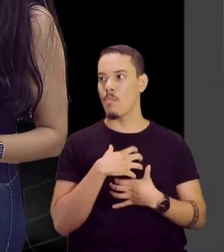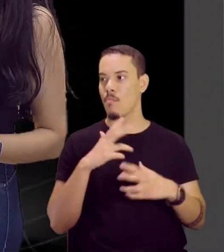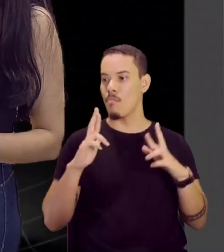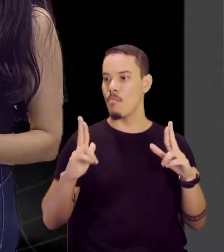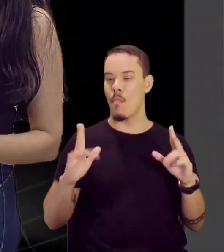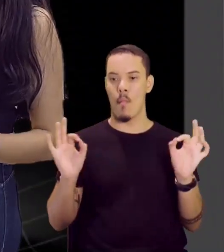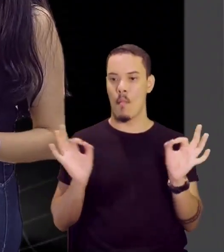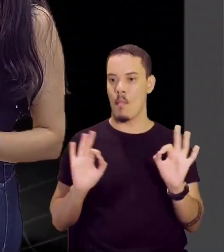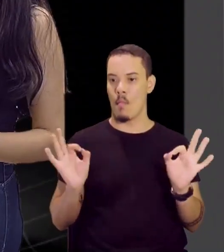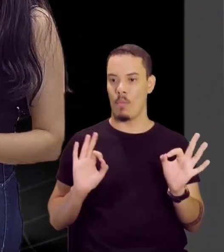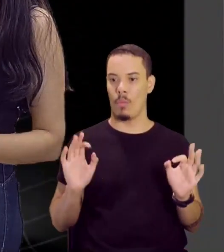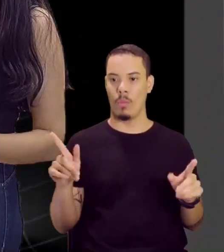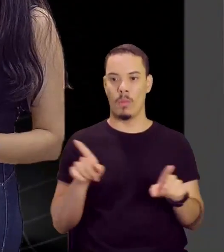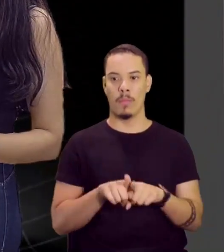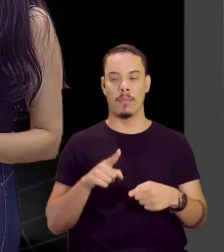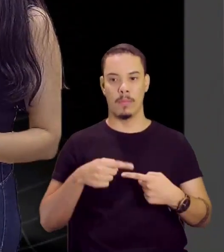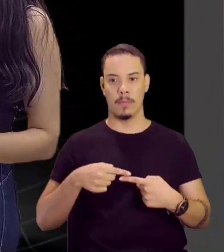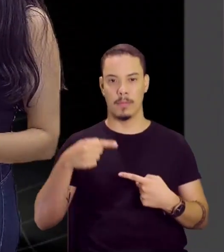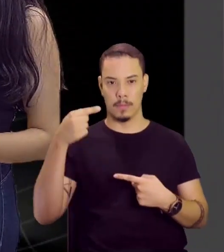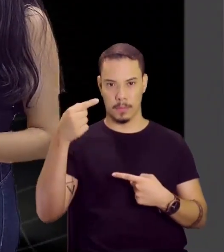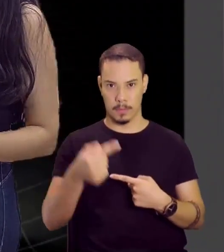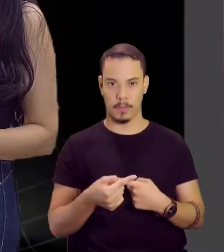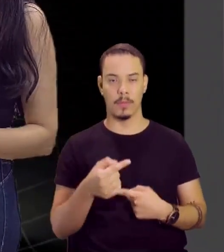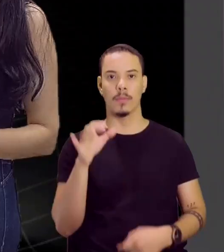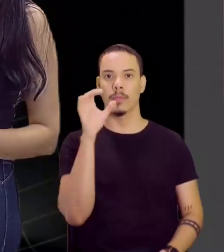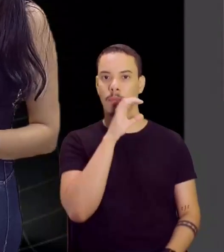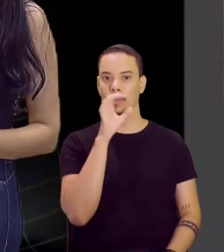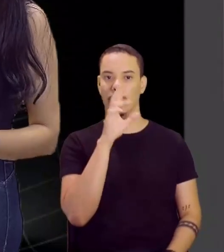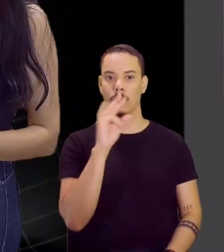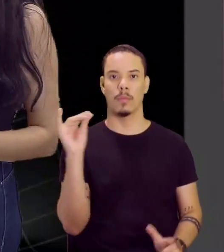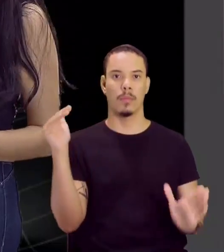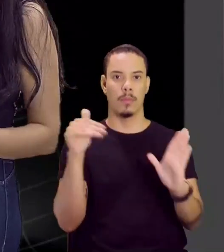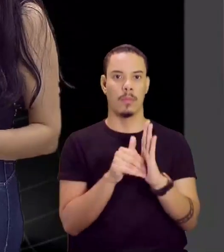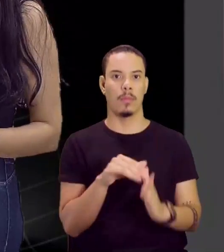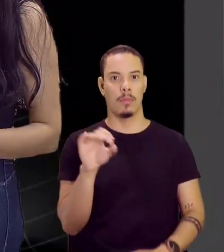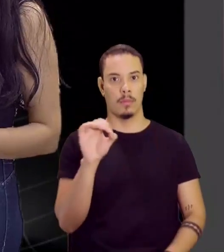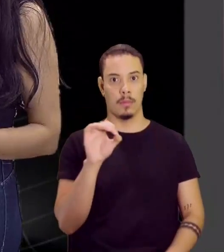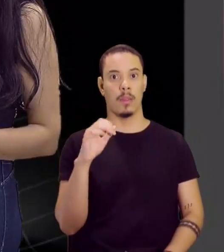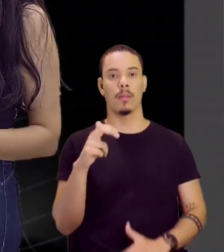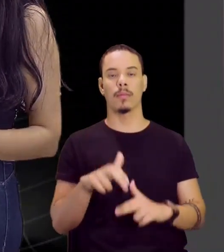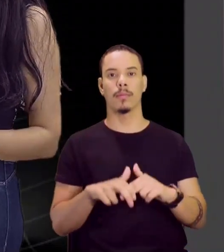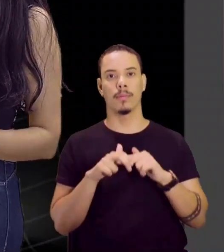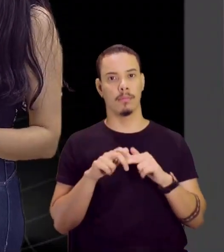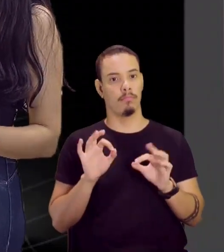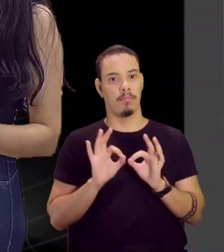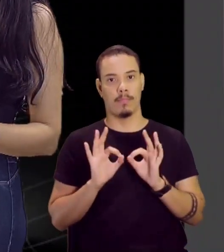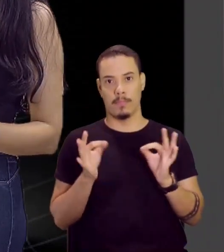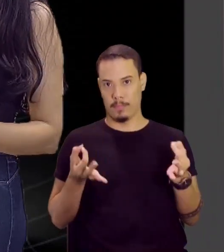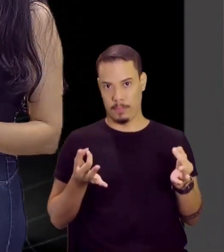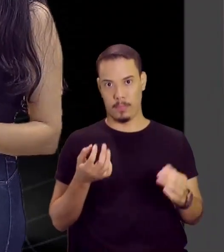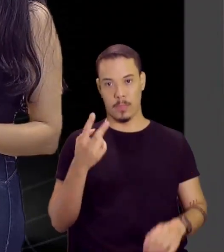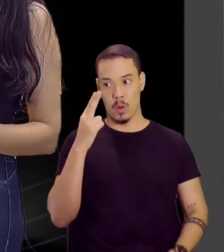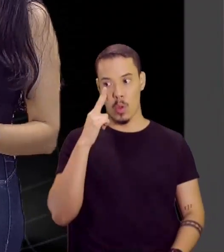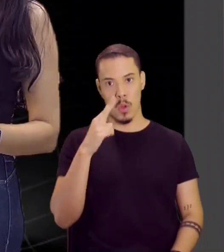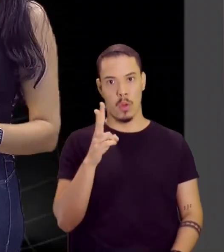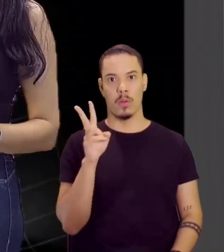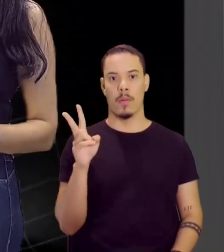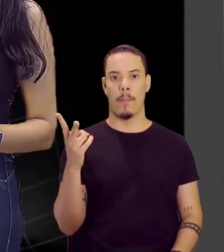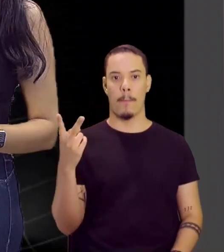diferença. Em seguida, a velocidade vai diminuir até 0. Exato. Então, é muito simples. Olha os